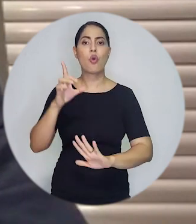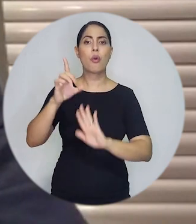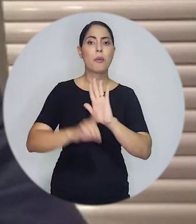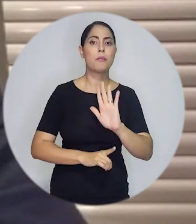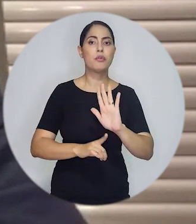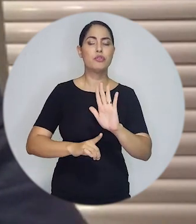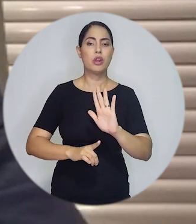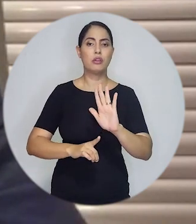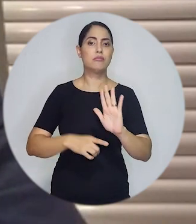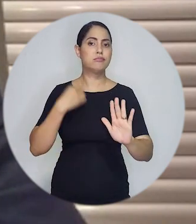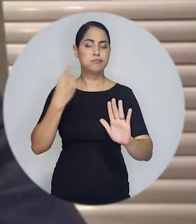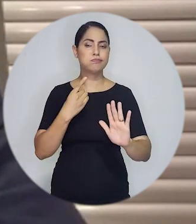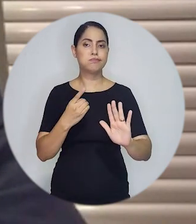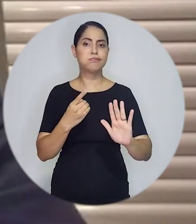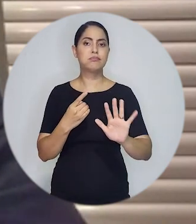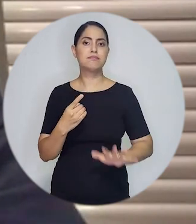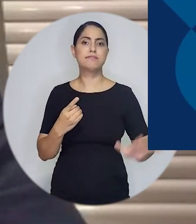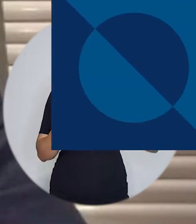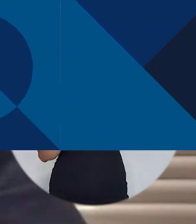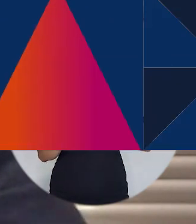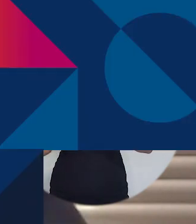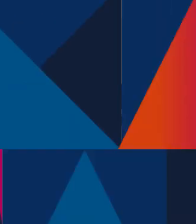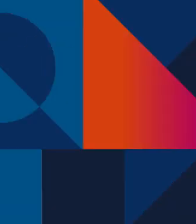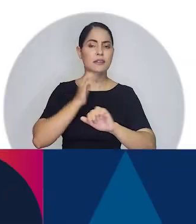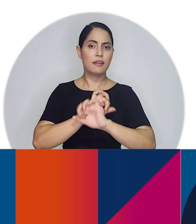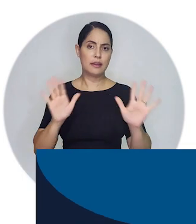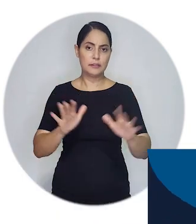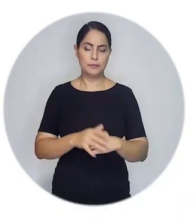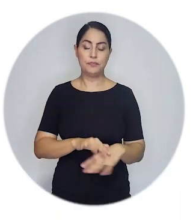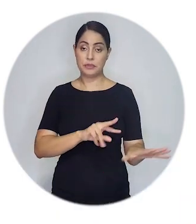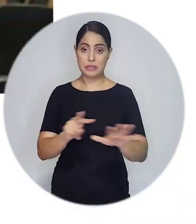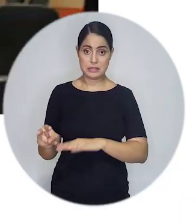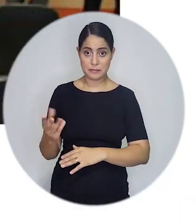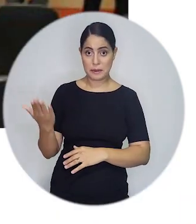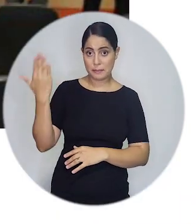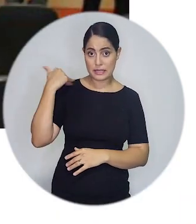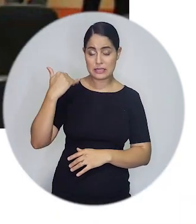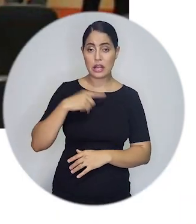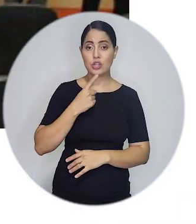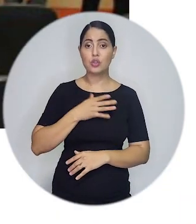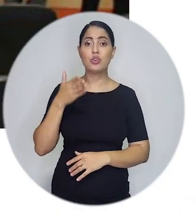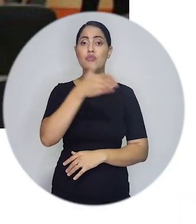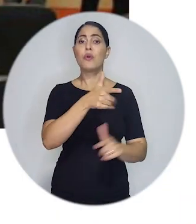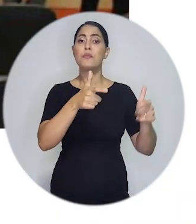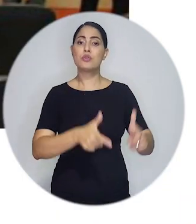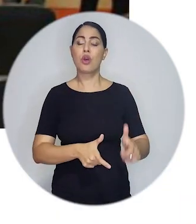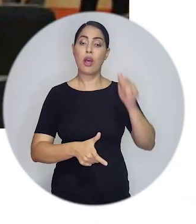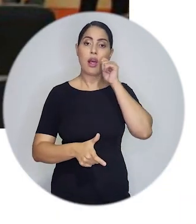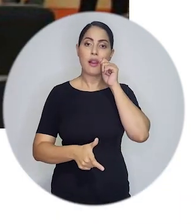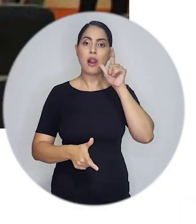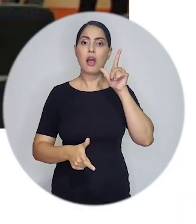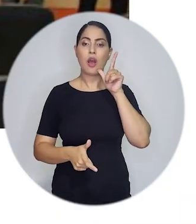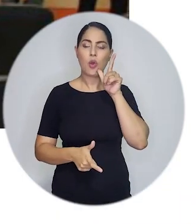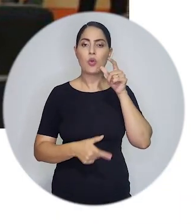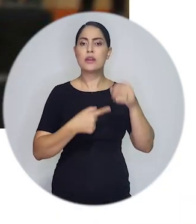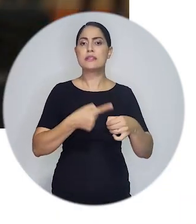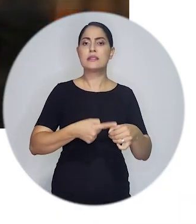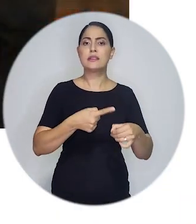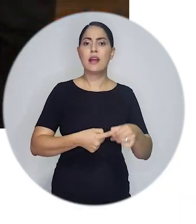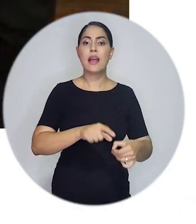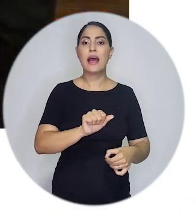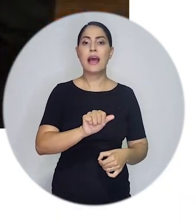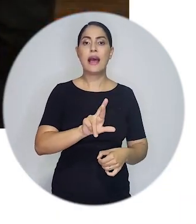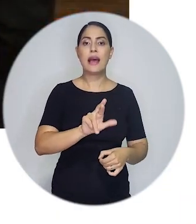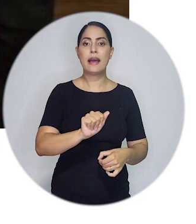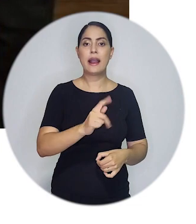sistema de prerrogativas da Advocacia Nacional em cada localidade. Essa semana que passou, nós tivemos em Maceió, Alagoas